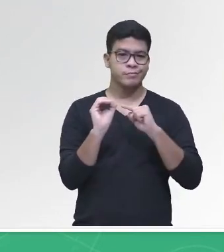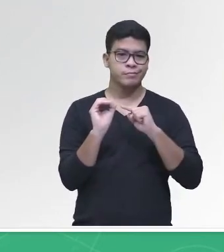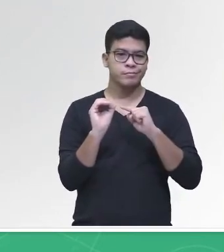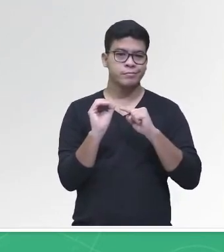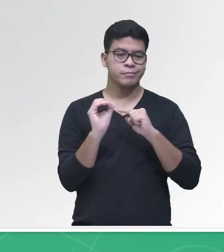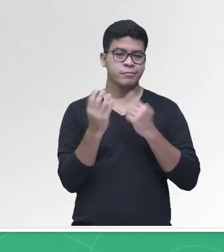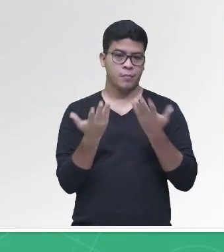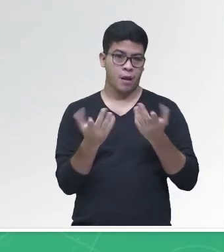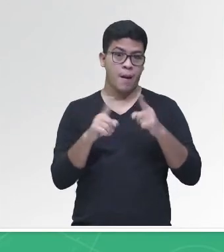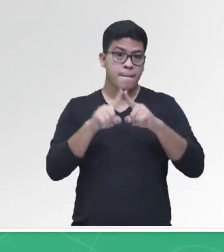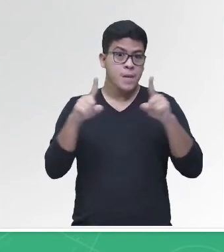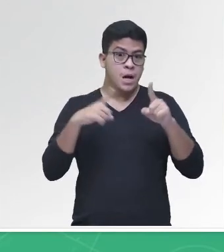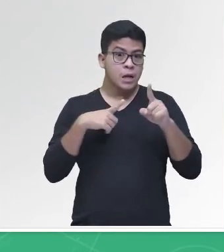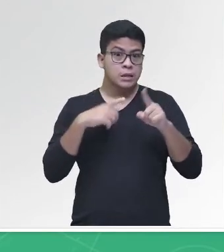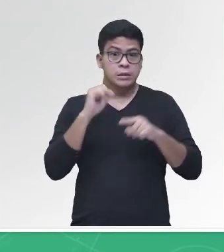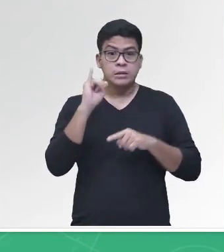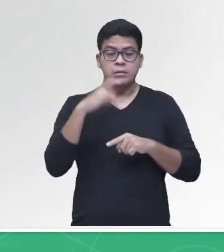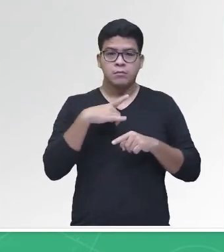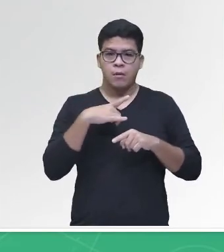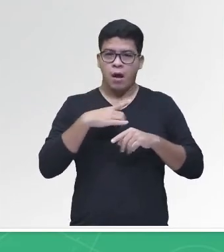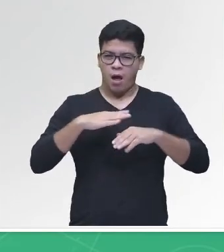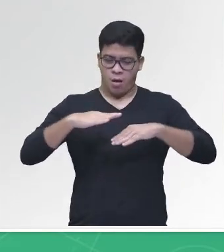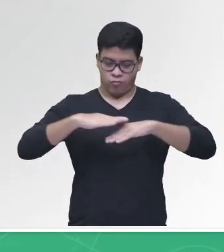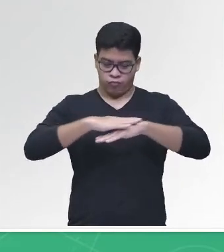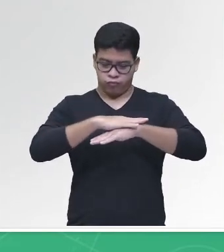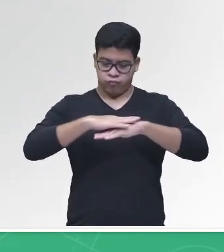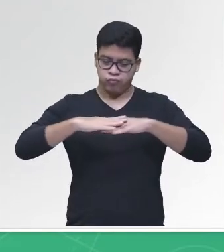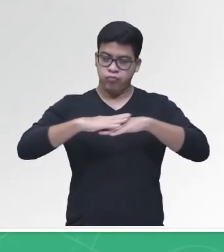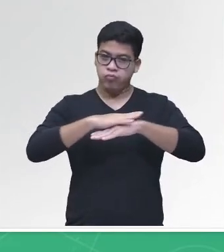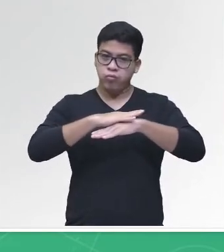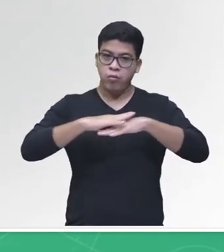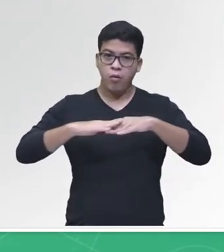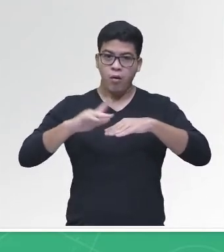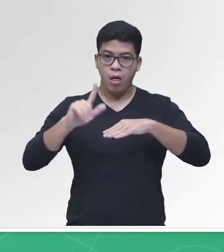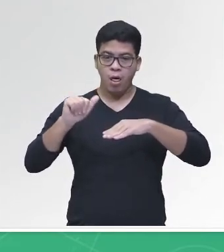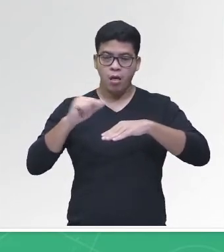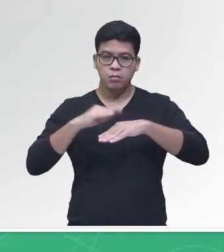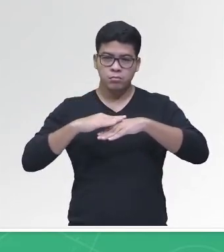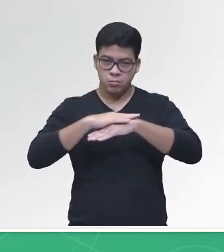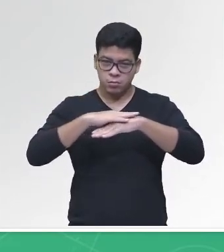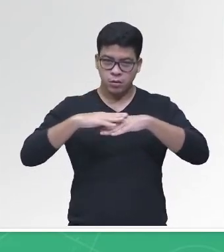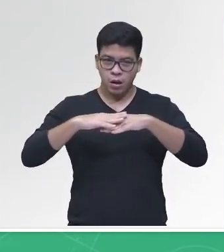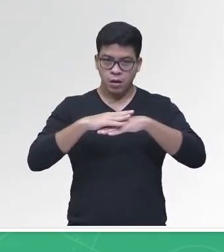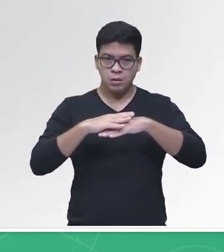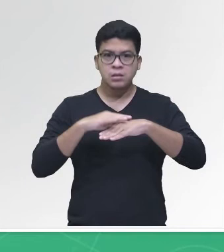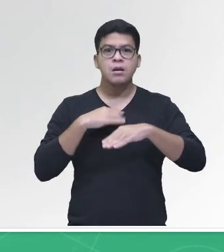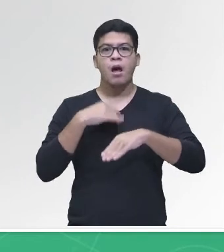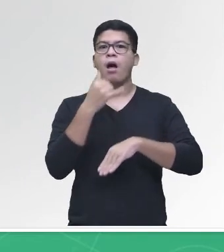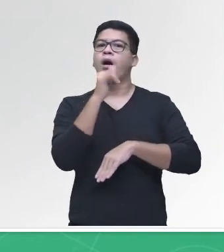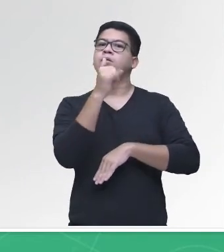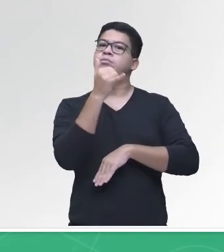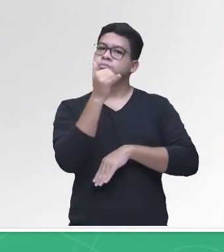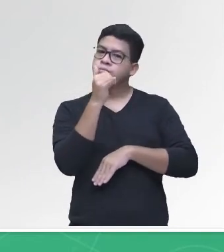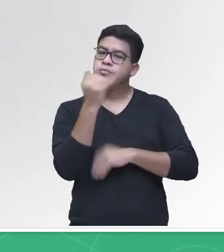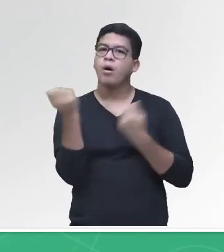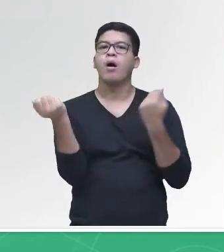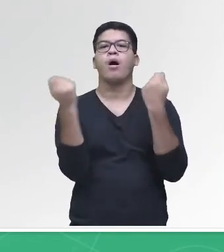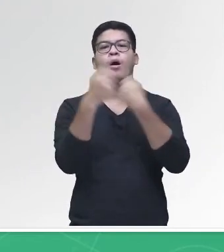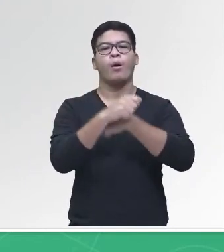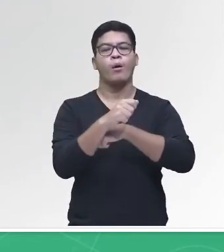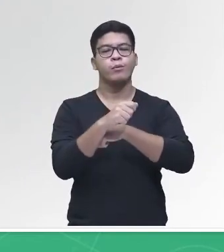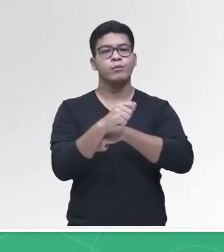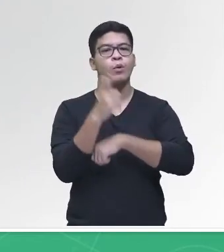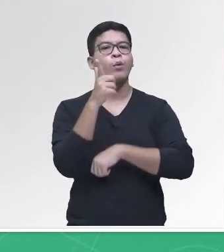elétrons. Mas, ao atritarmos o bastão de vidro com uma flanela de algodão, este adquire carga elétrica, eletrização por